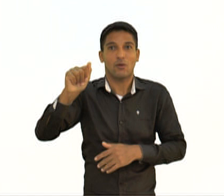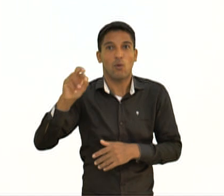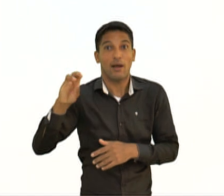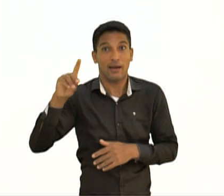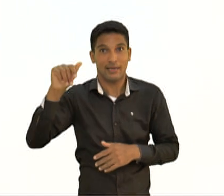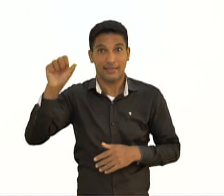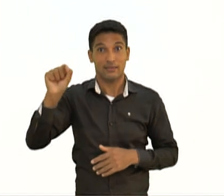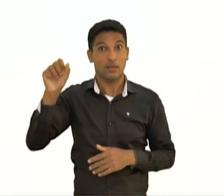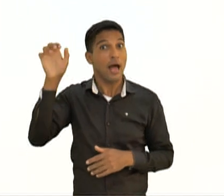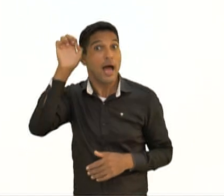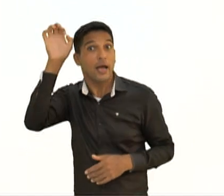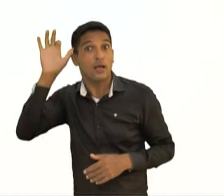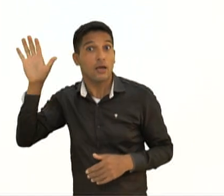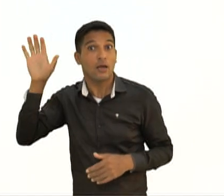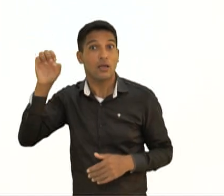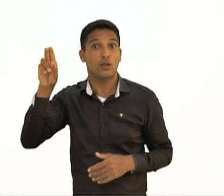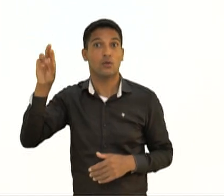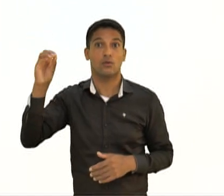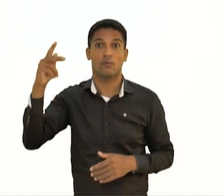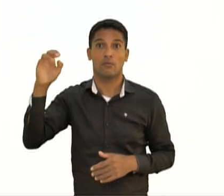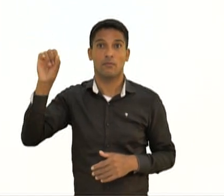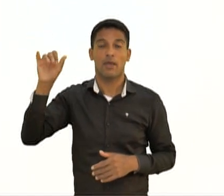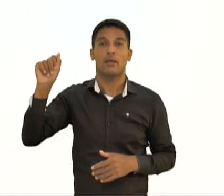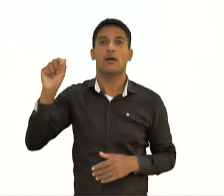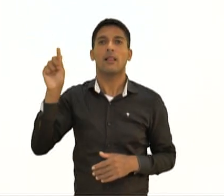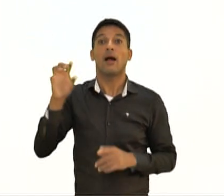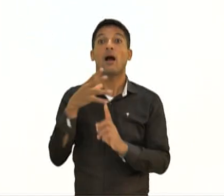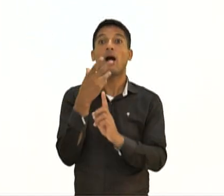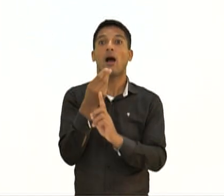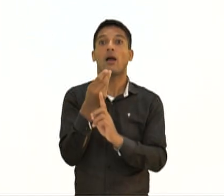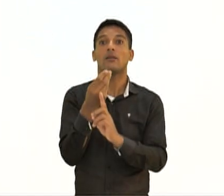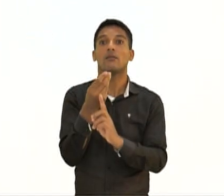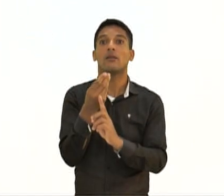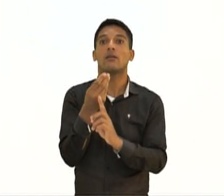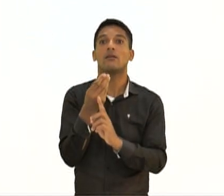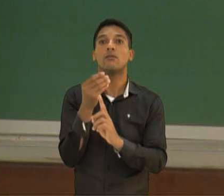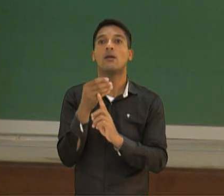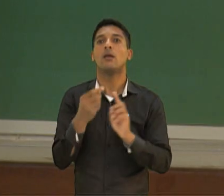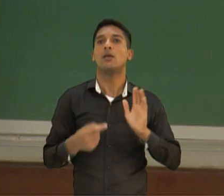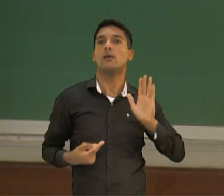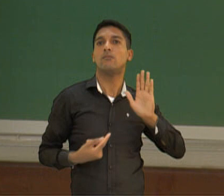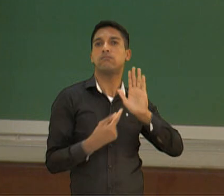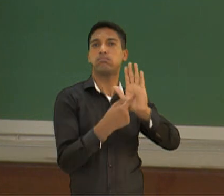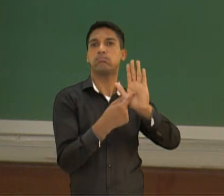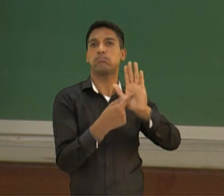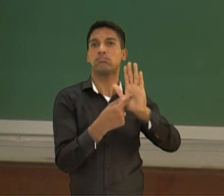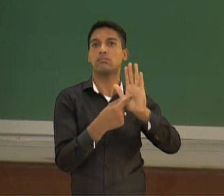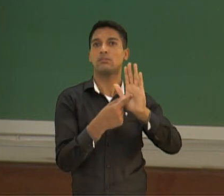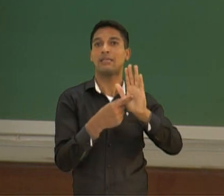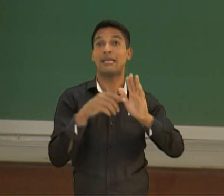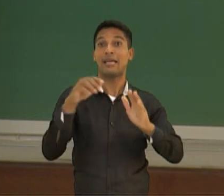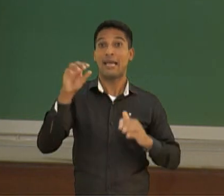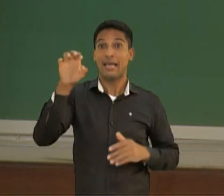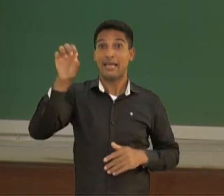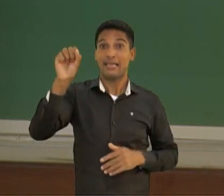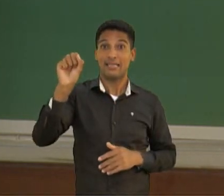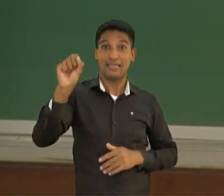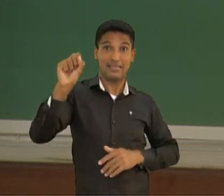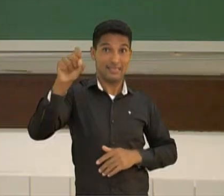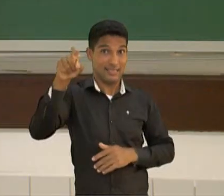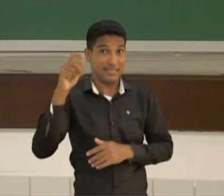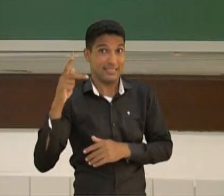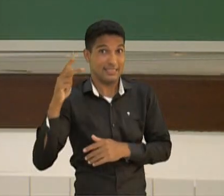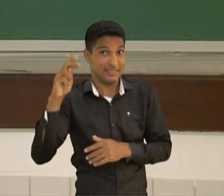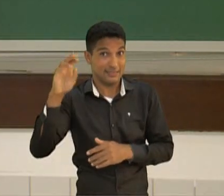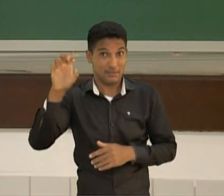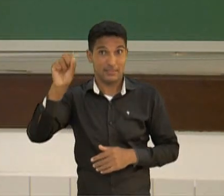a professora está falando? O movimento do expressionismo. O movimento do cubismo. Lembra que a gente